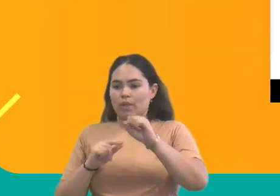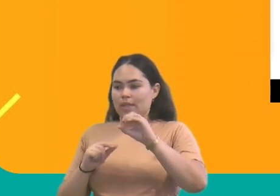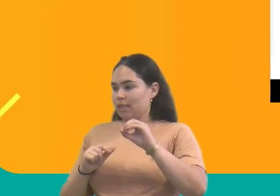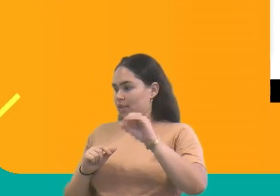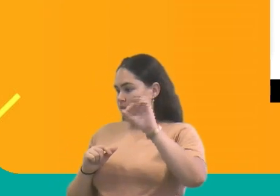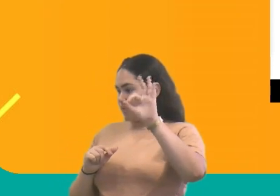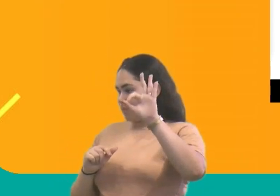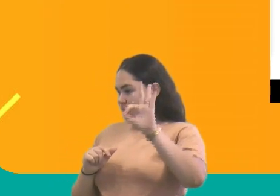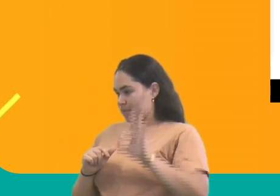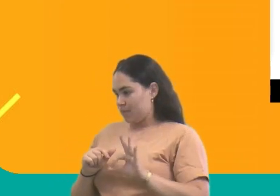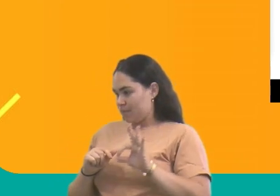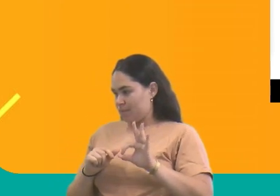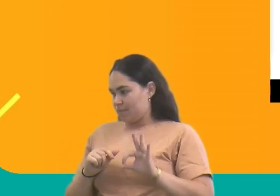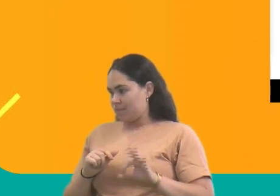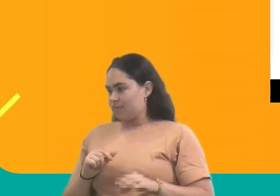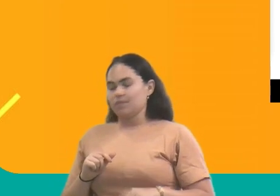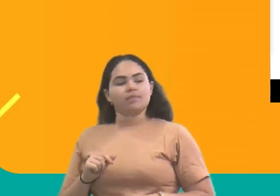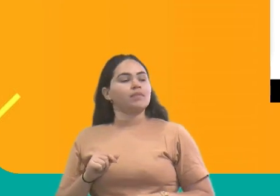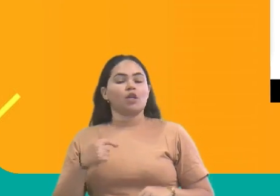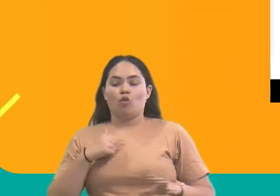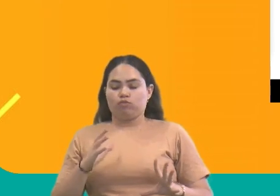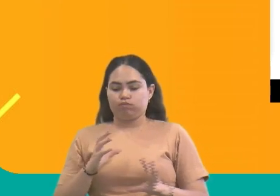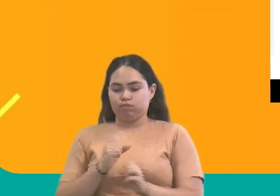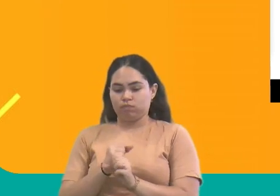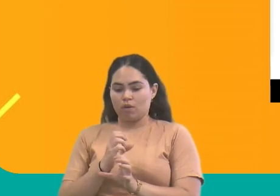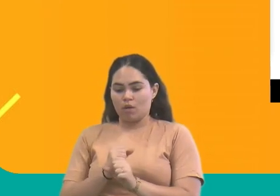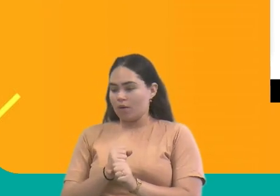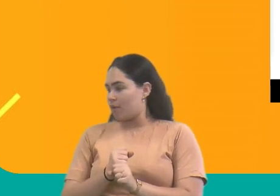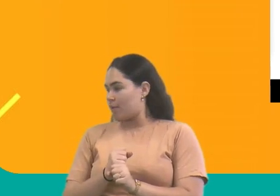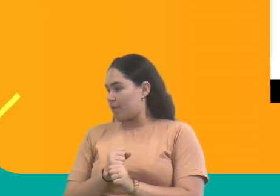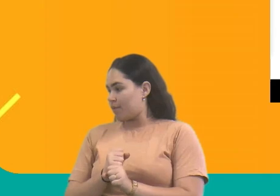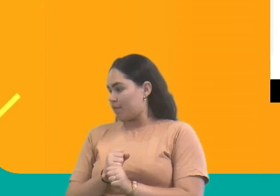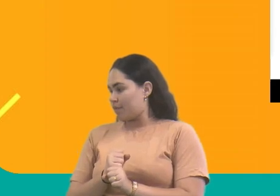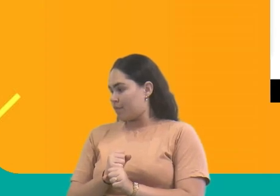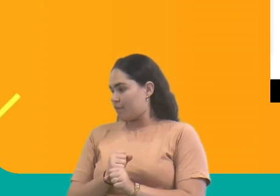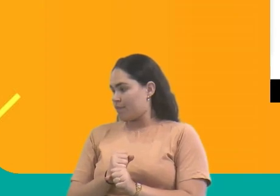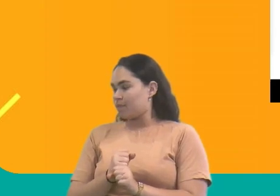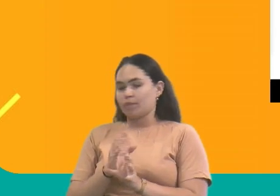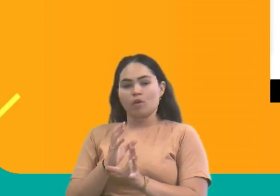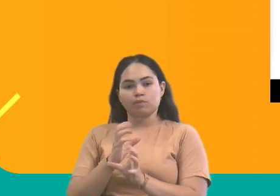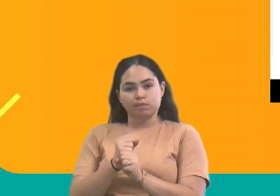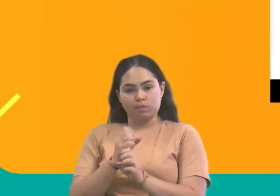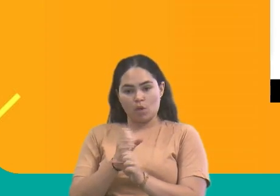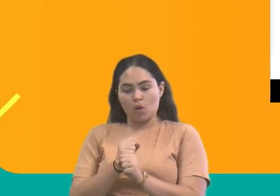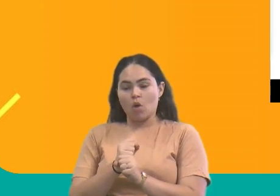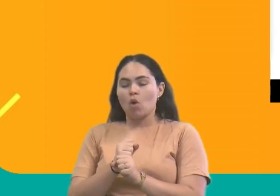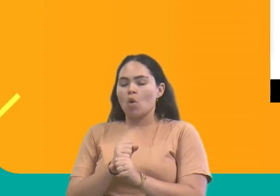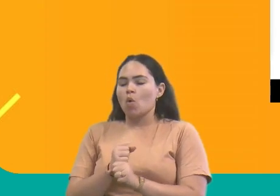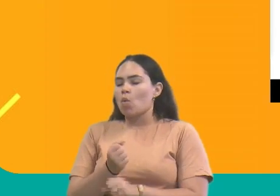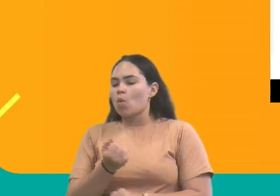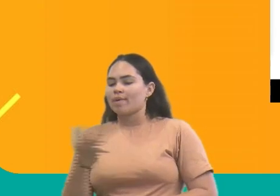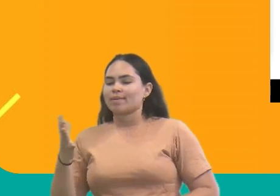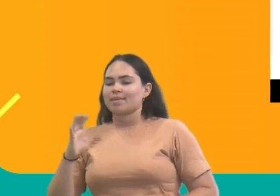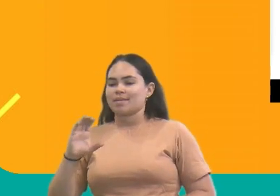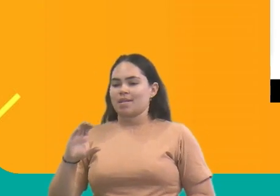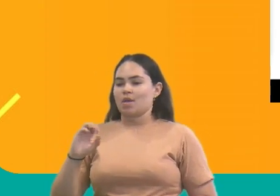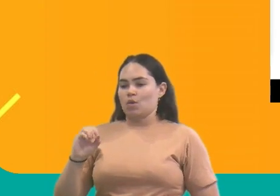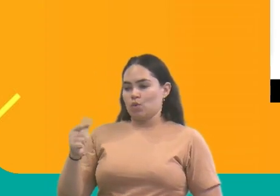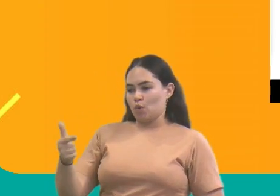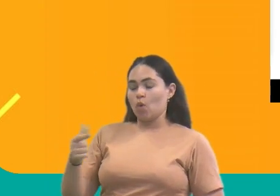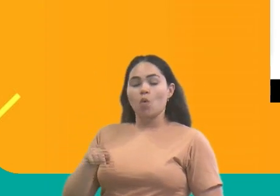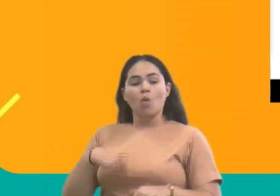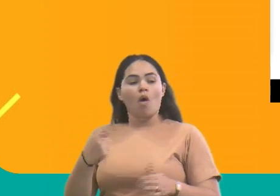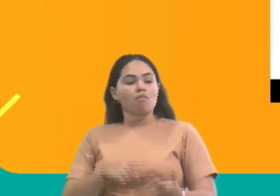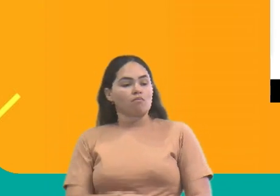80%. Poxa vida, eu vou calcular uma certa quantidade de CO2. Mas qual foi a massa, qual foi a amostra que ele me